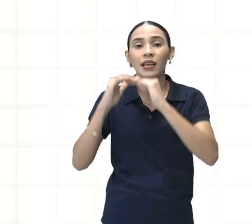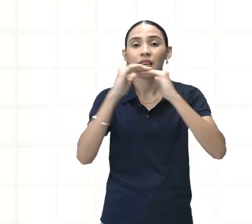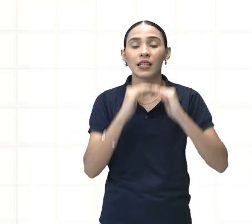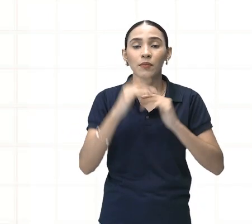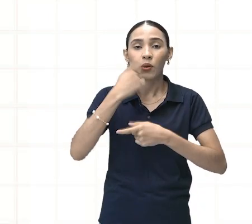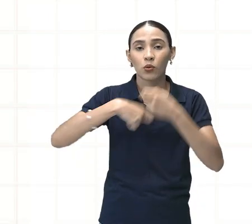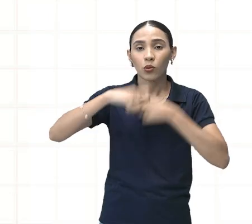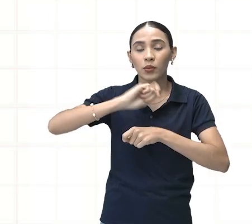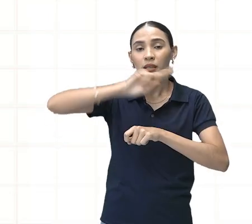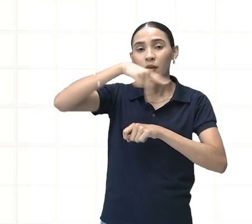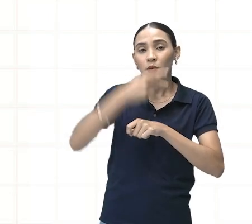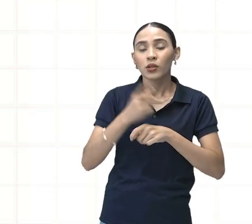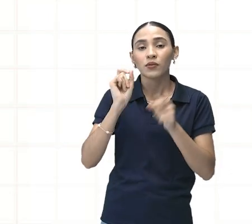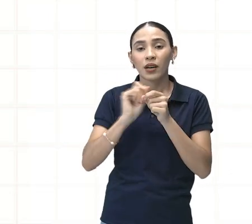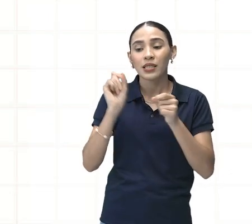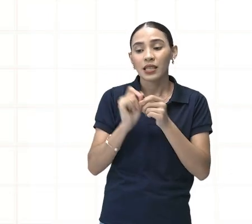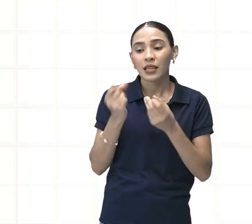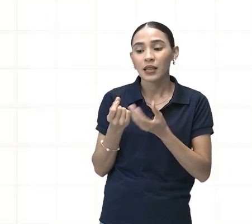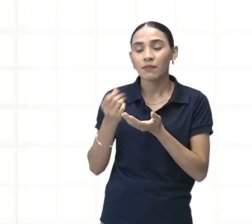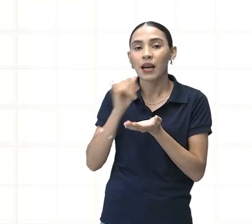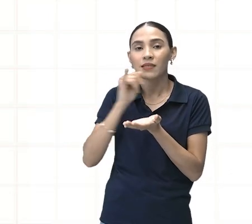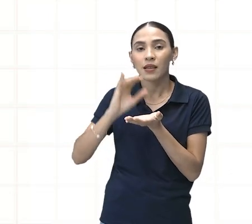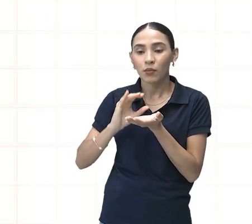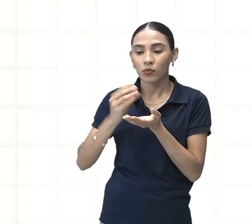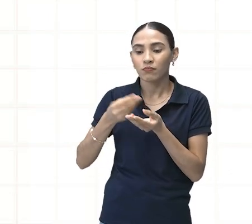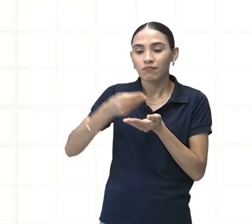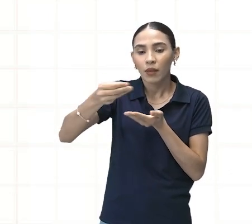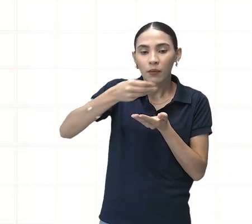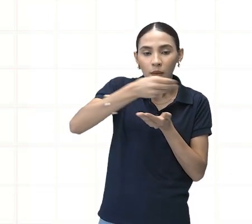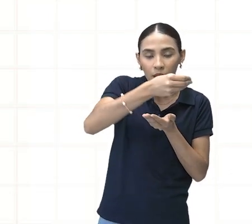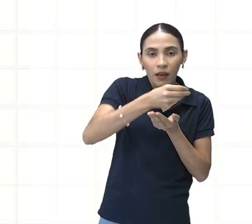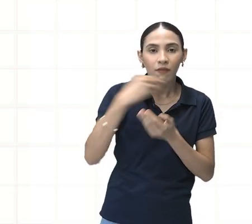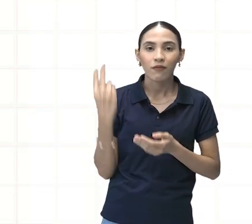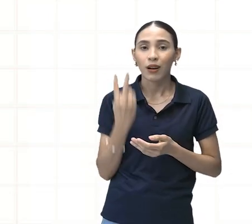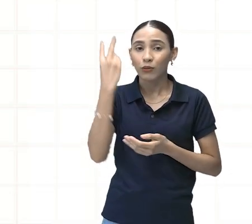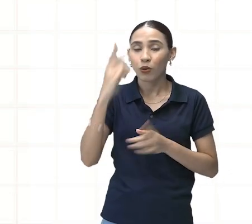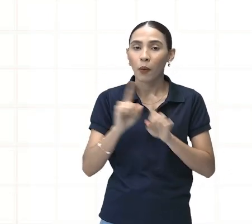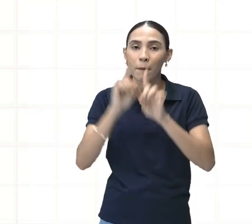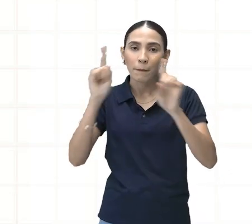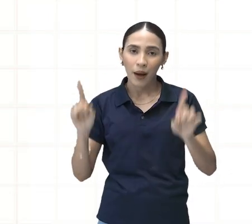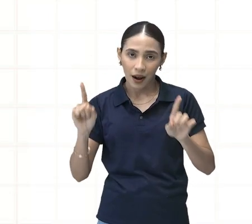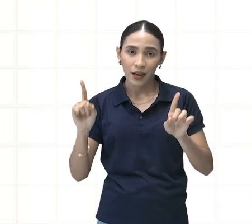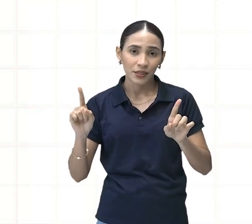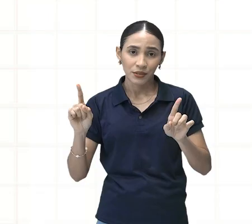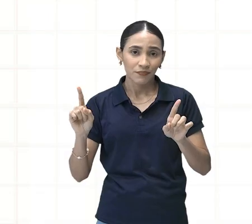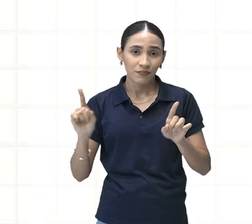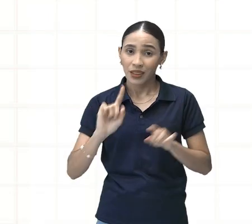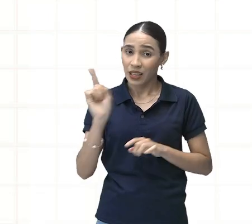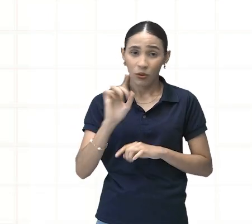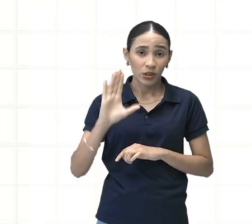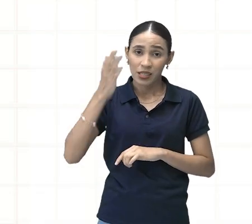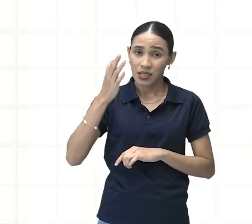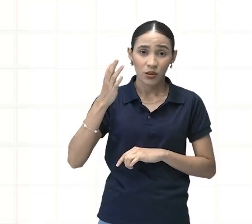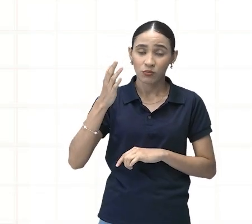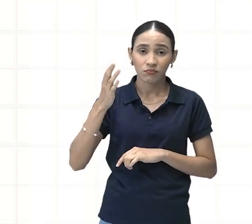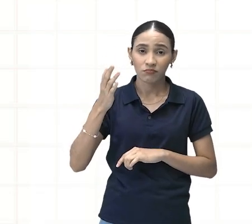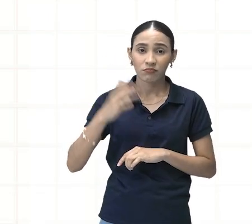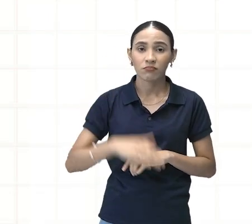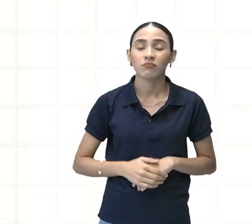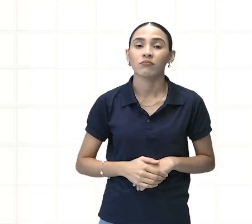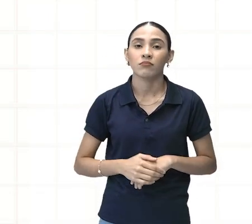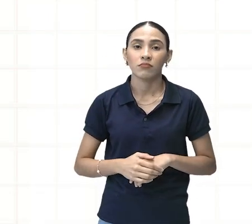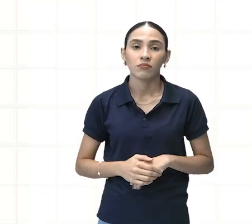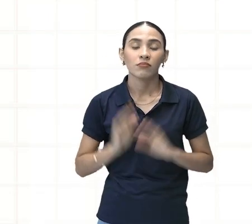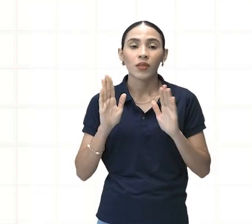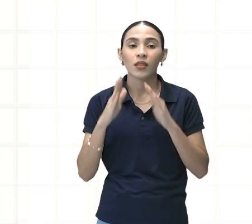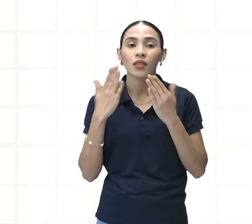e depois fazer a devolução destes valores. Porém, contudo, todavia, não foi assim que aconteceu de fato,